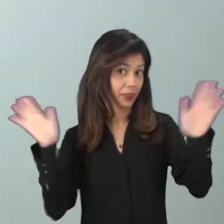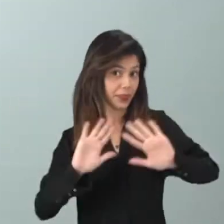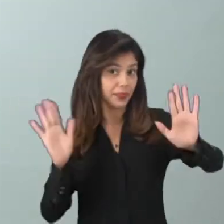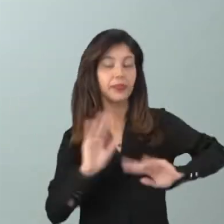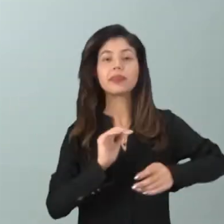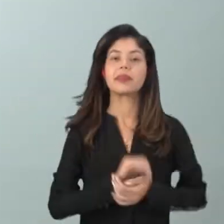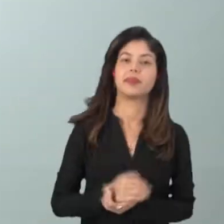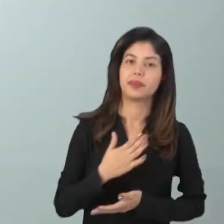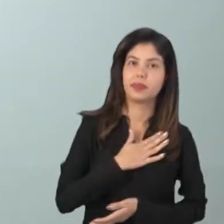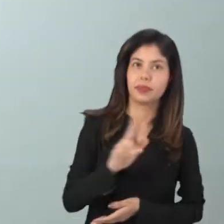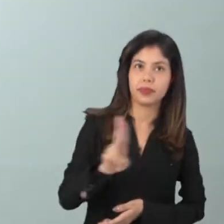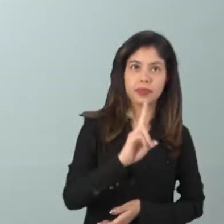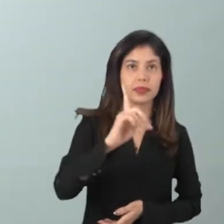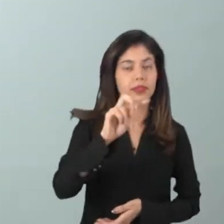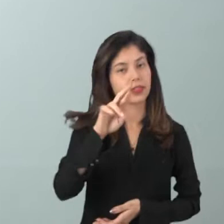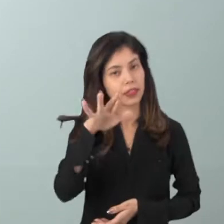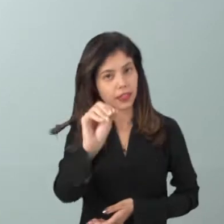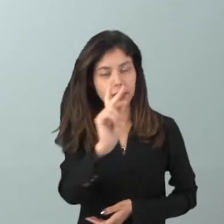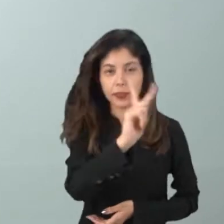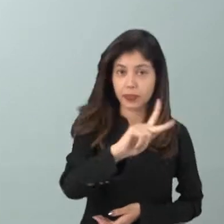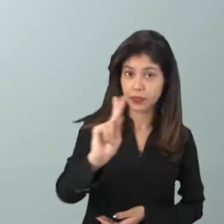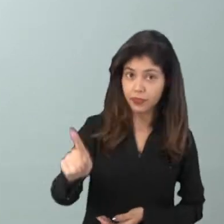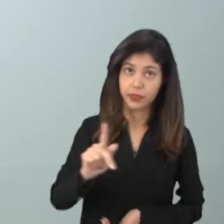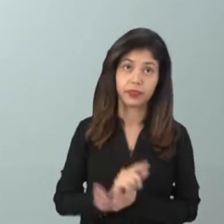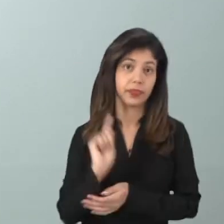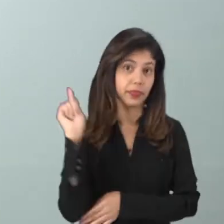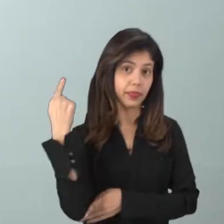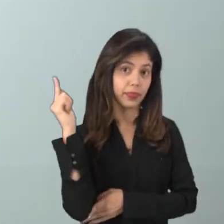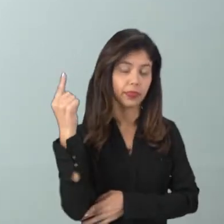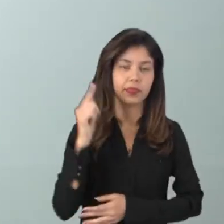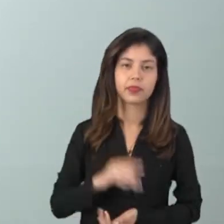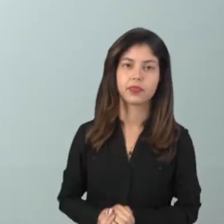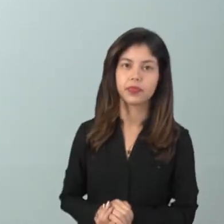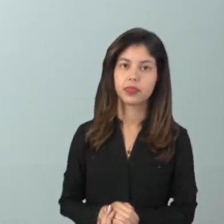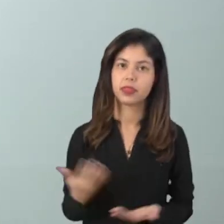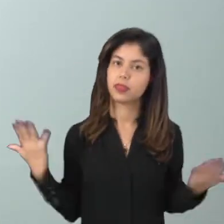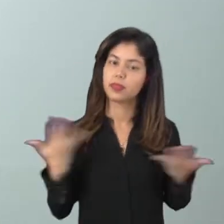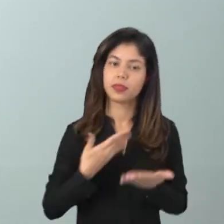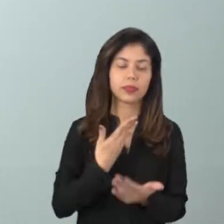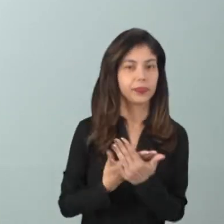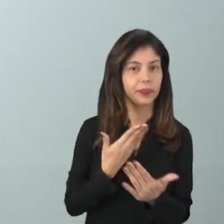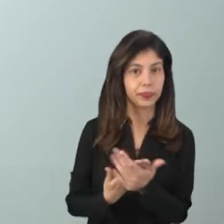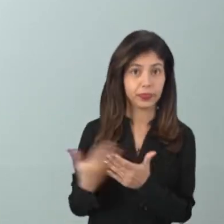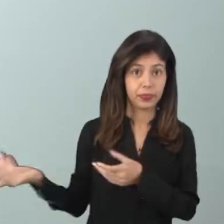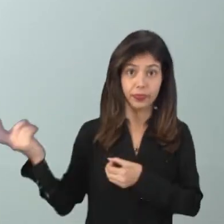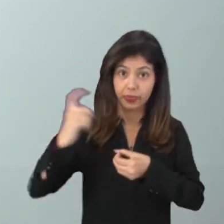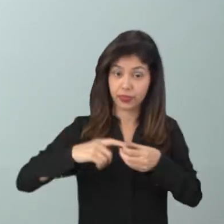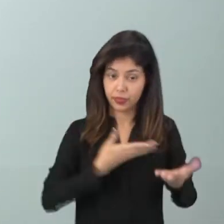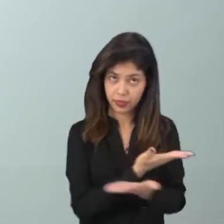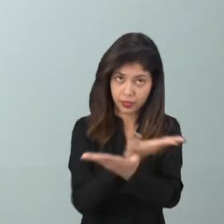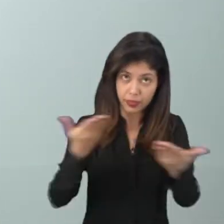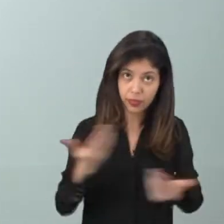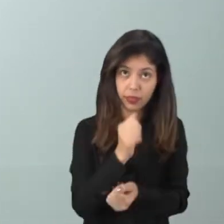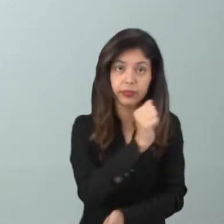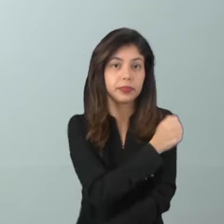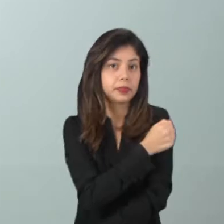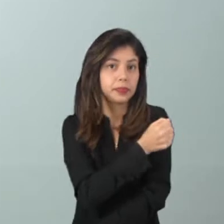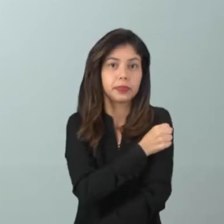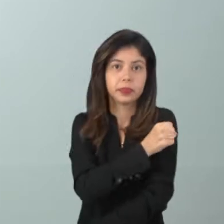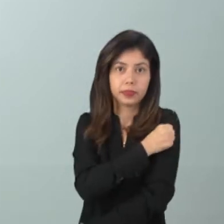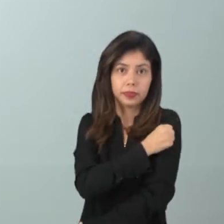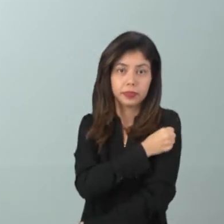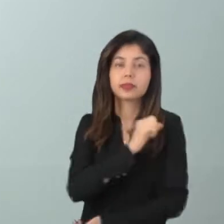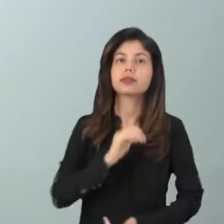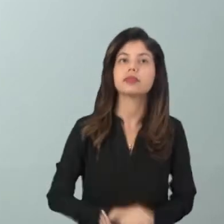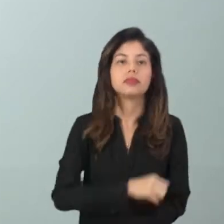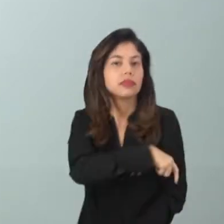Olá, meu nome é Cleilton Amaral, professor de Geografia, e o nosso estudo de hoje é voltado para os alunos do 8º ano do